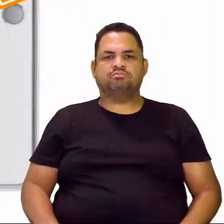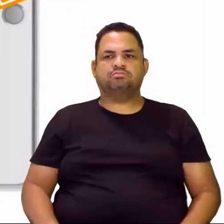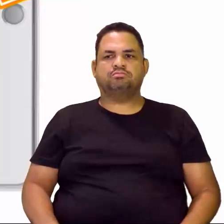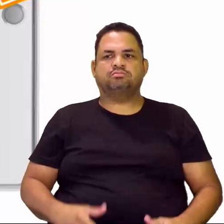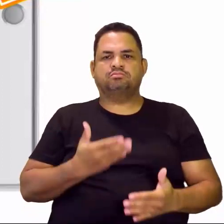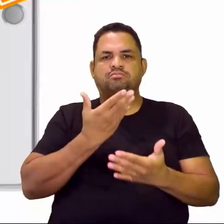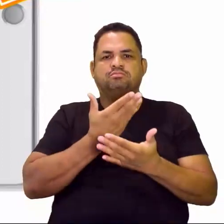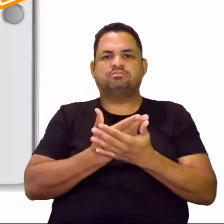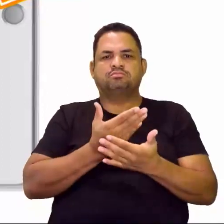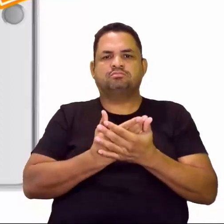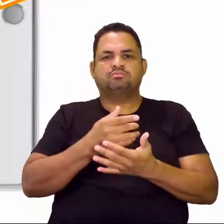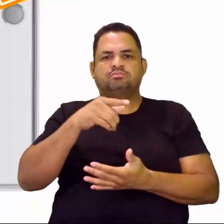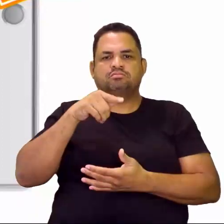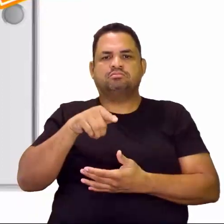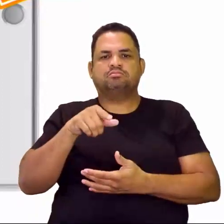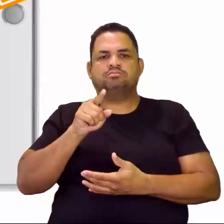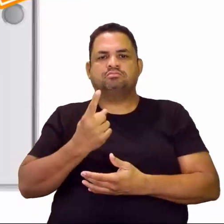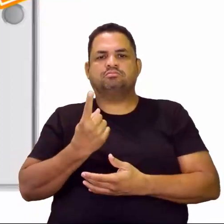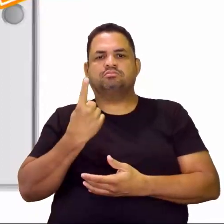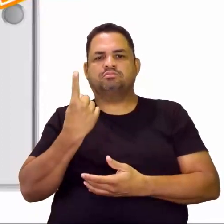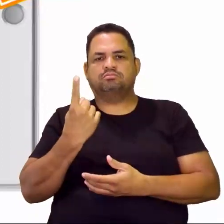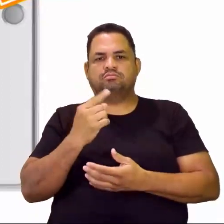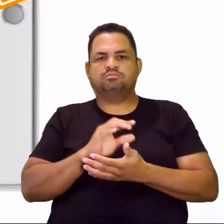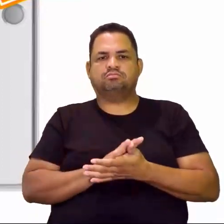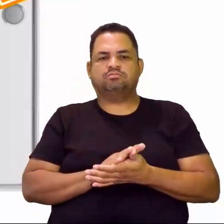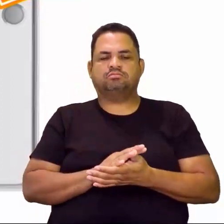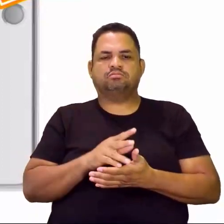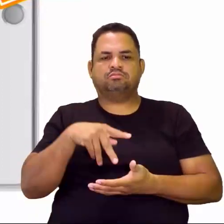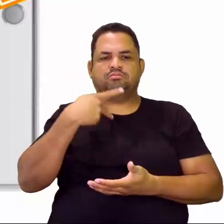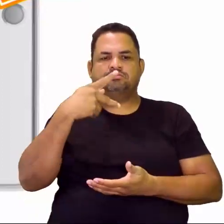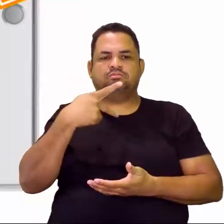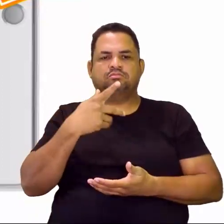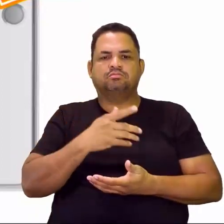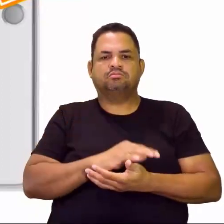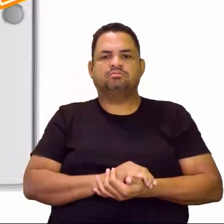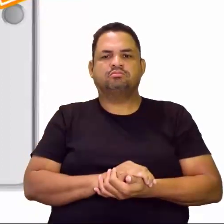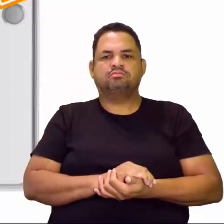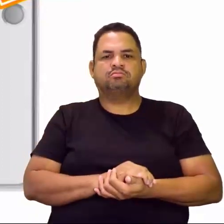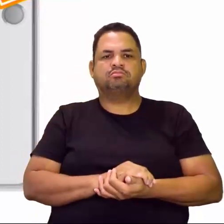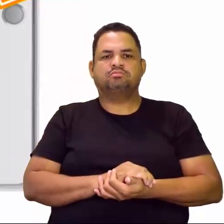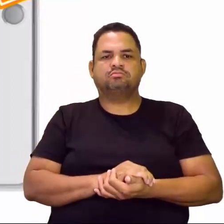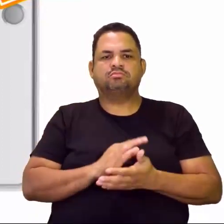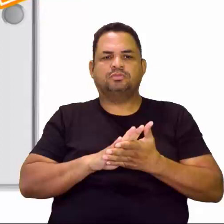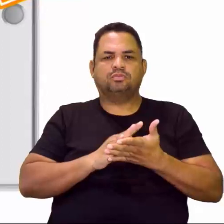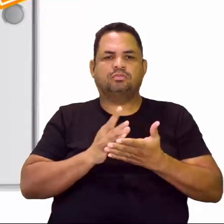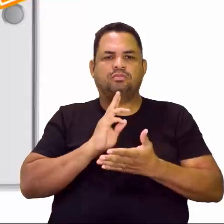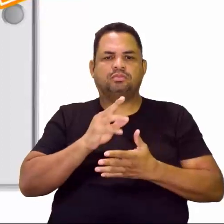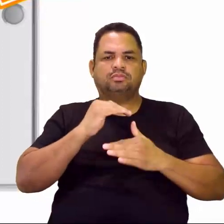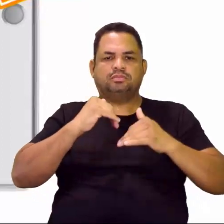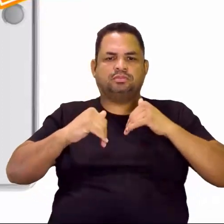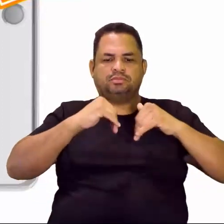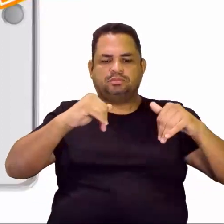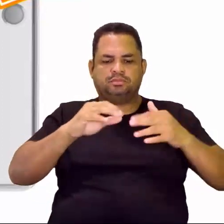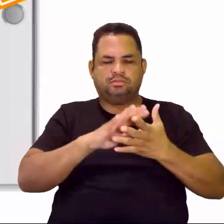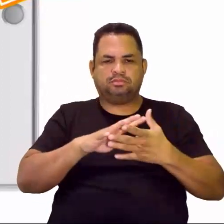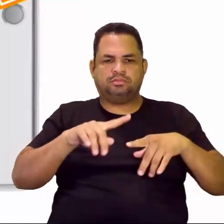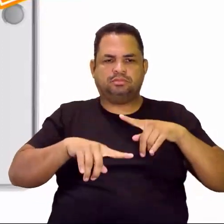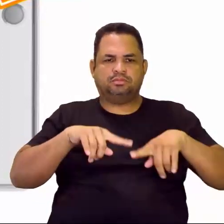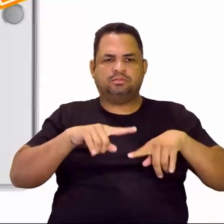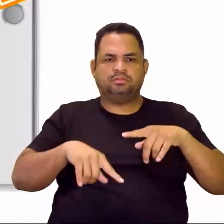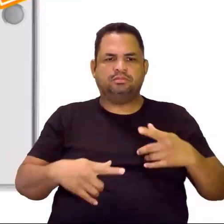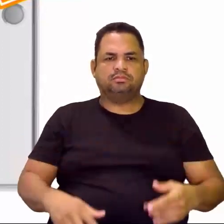Com relação à aula 7.1, nós vamos falar sobre os processos de separação de